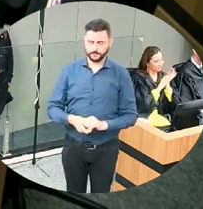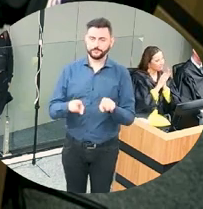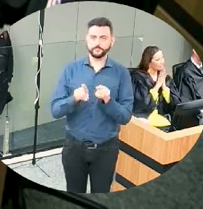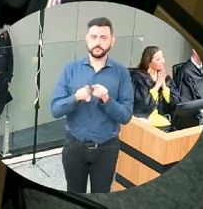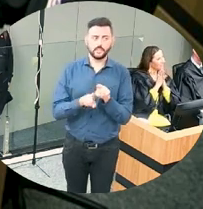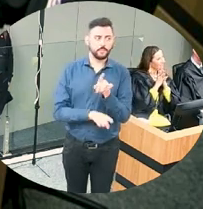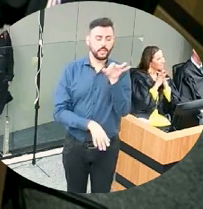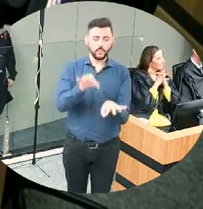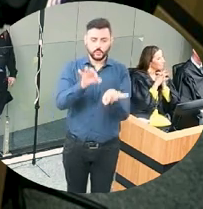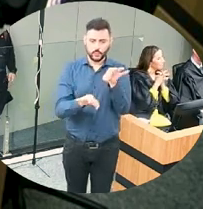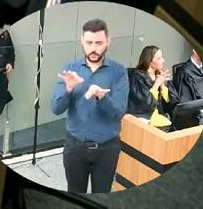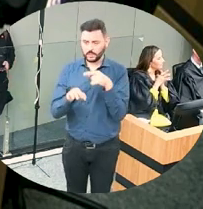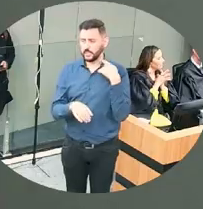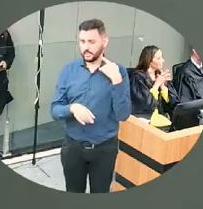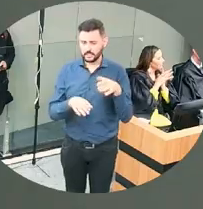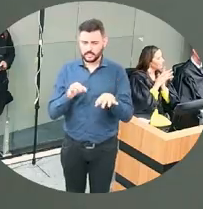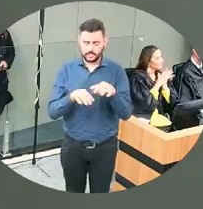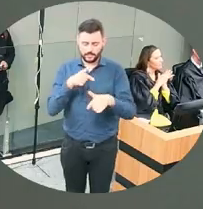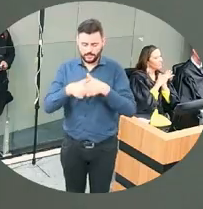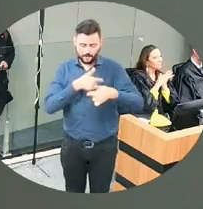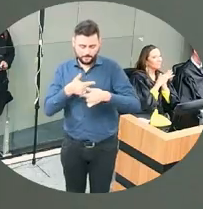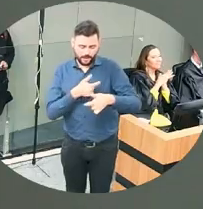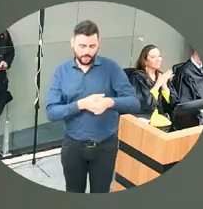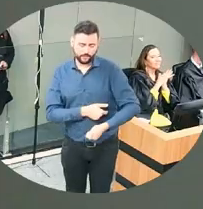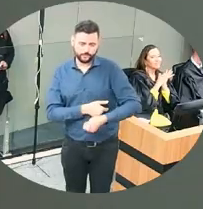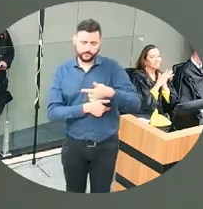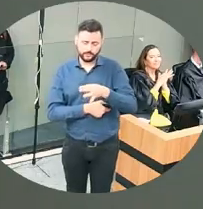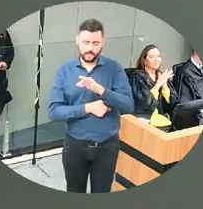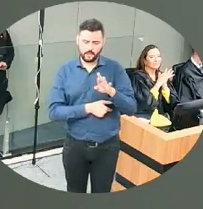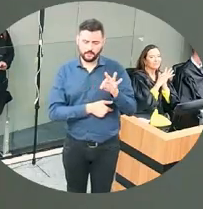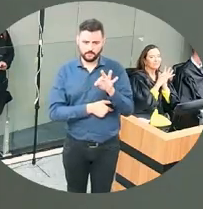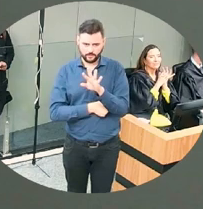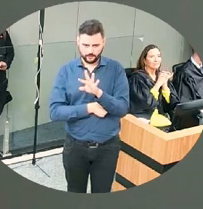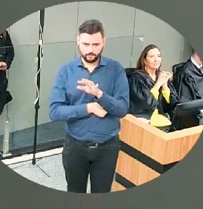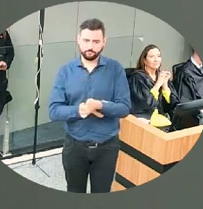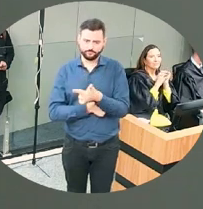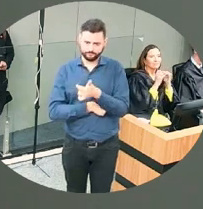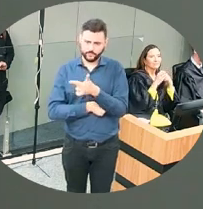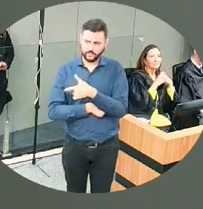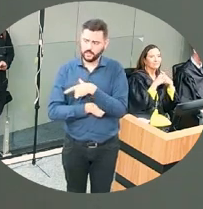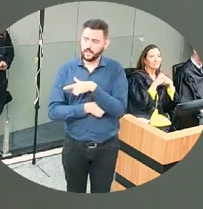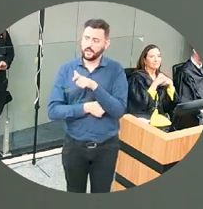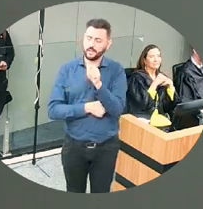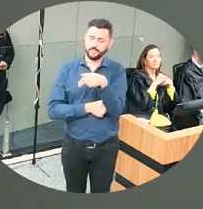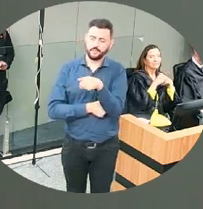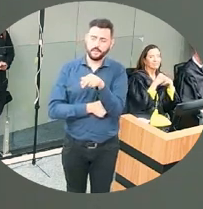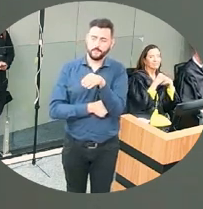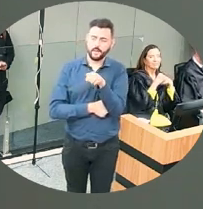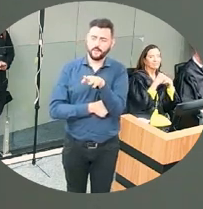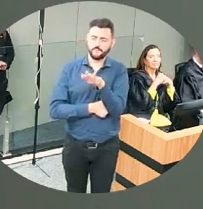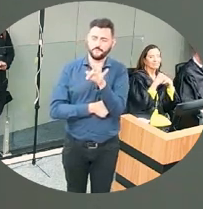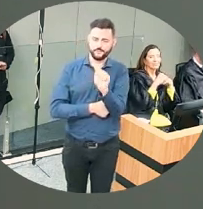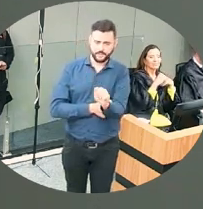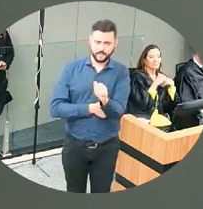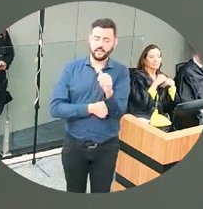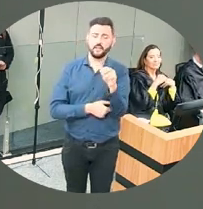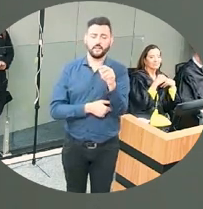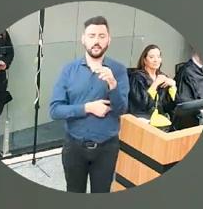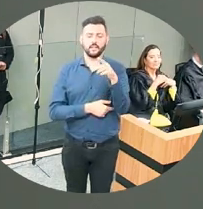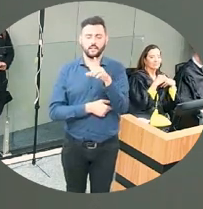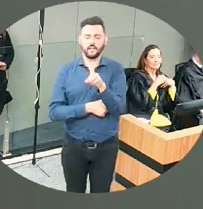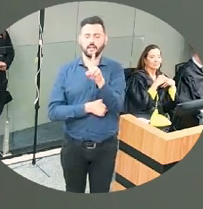senhora Juíza do trabalho substituto da 12ª região e membro da comissão Legislativa da Ana matra D